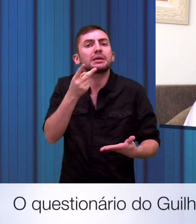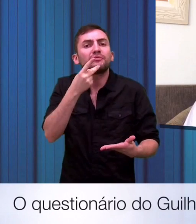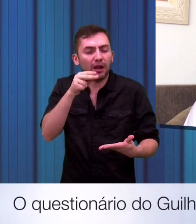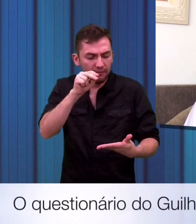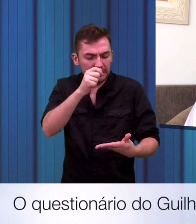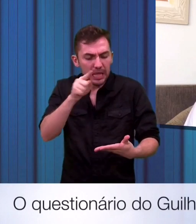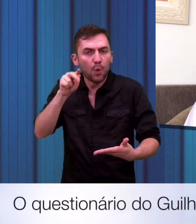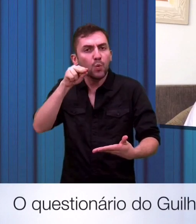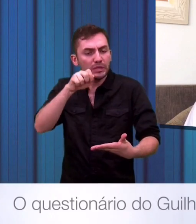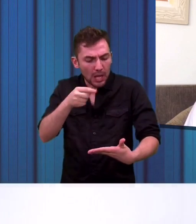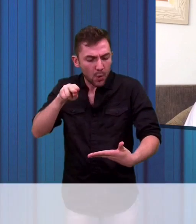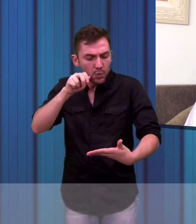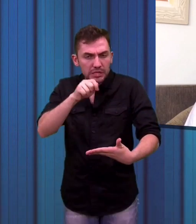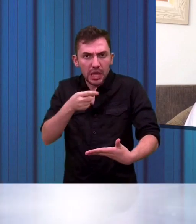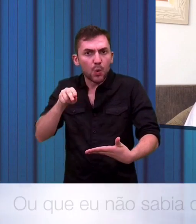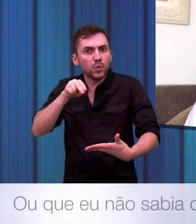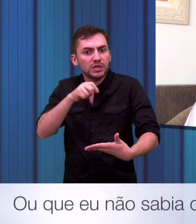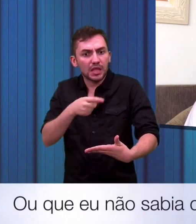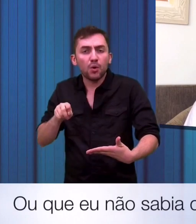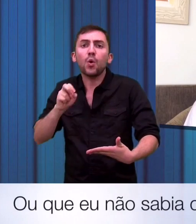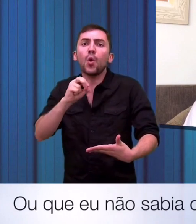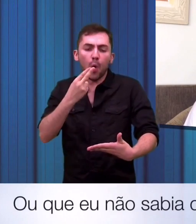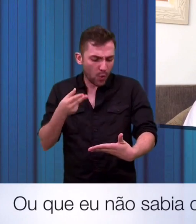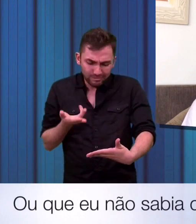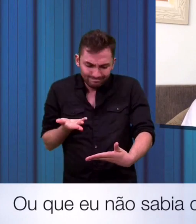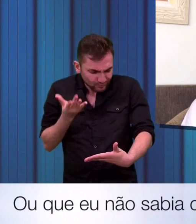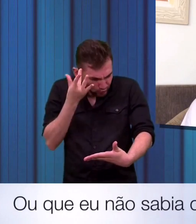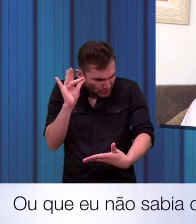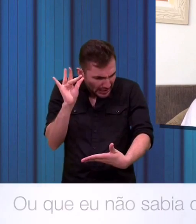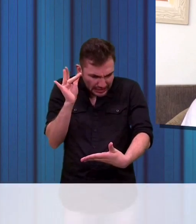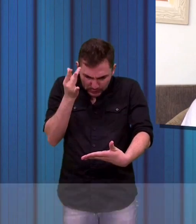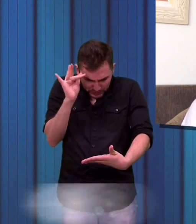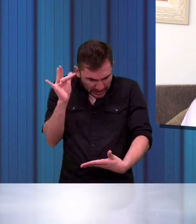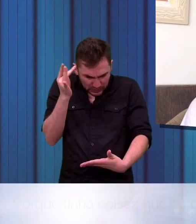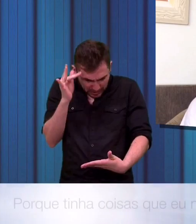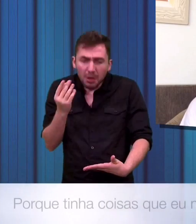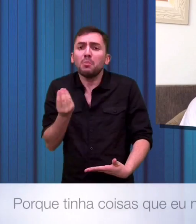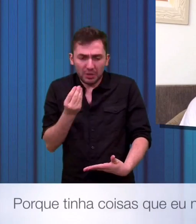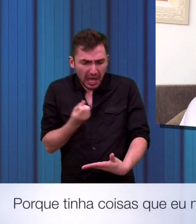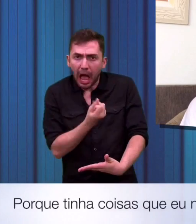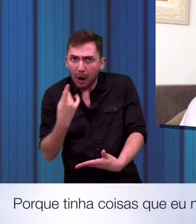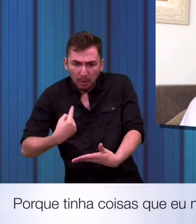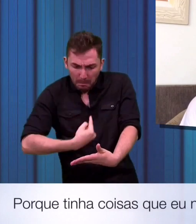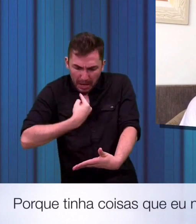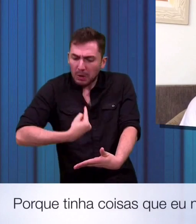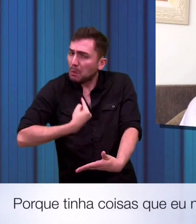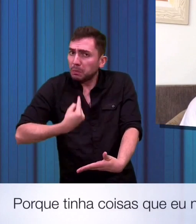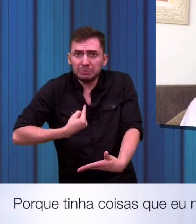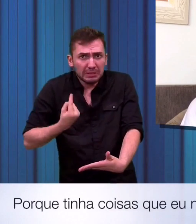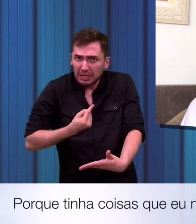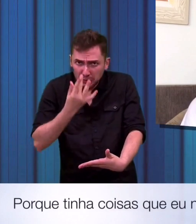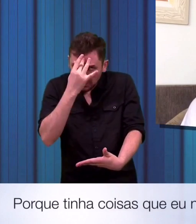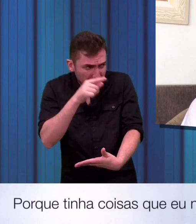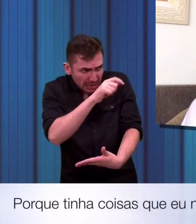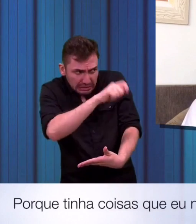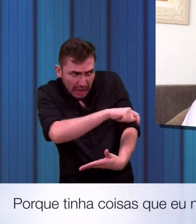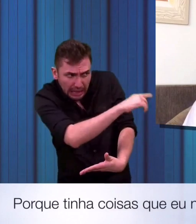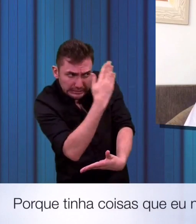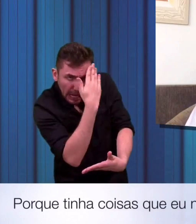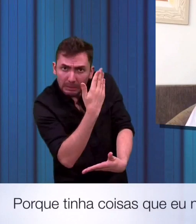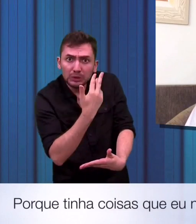Guilherme era sempre quase tudo negativo, ou que eu não sabia dizer, porque realmente tinha coisas que eu não sabia dizer se